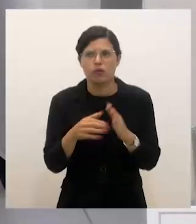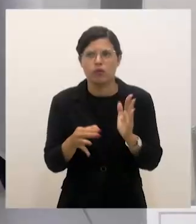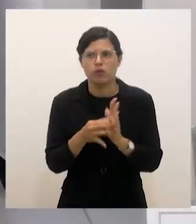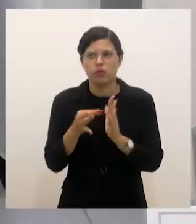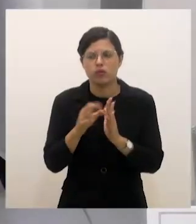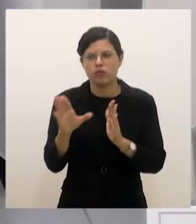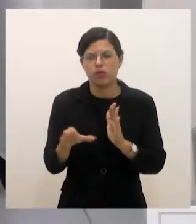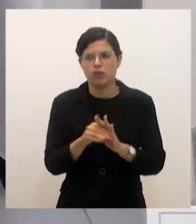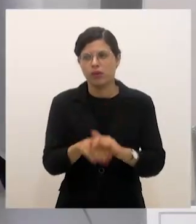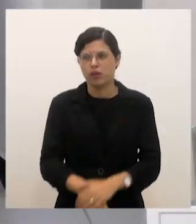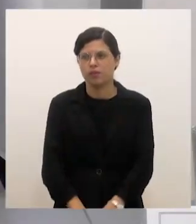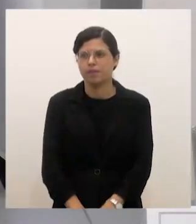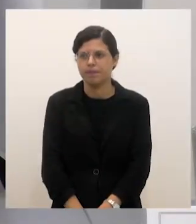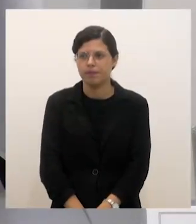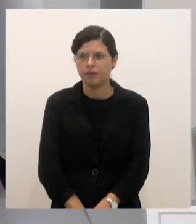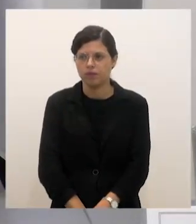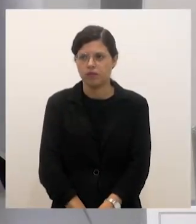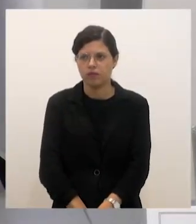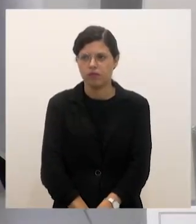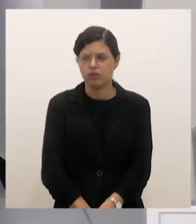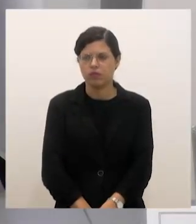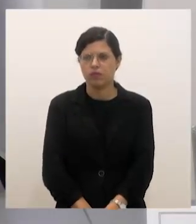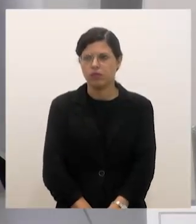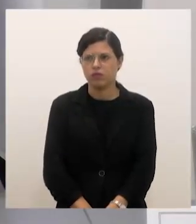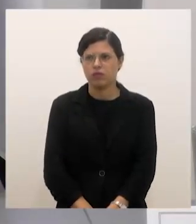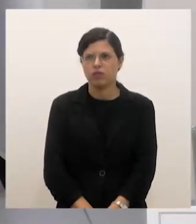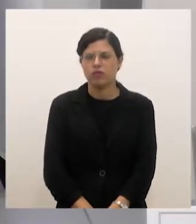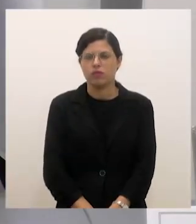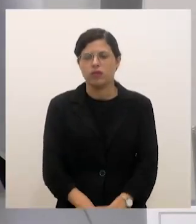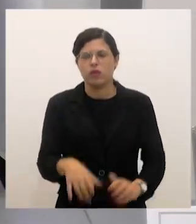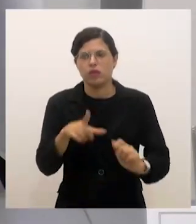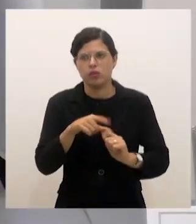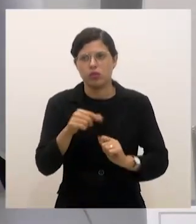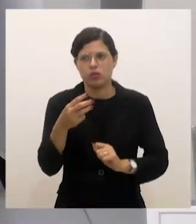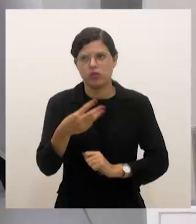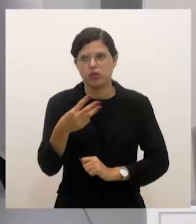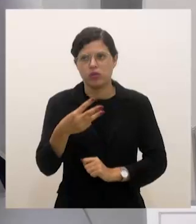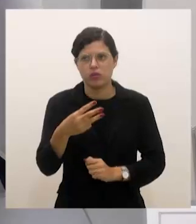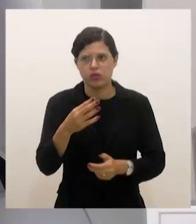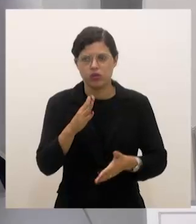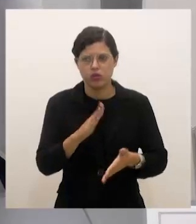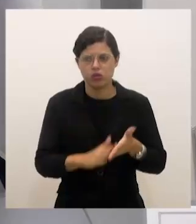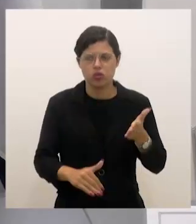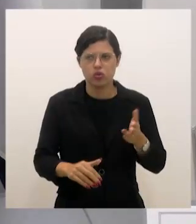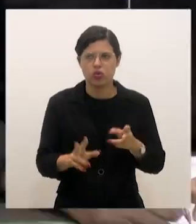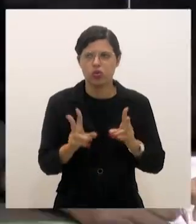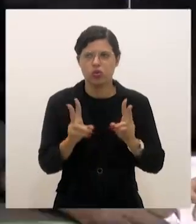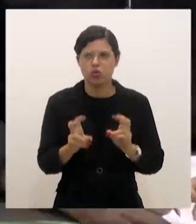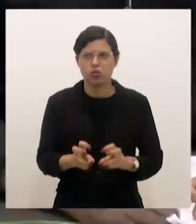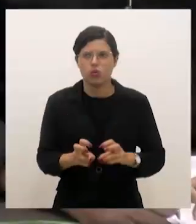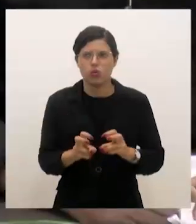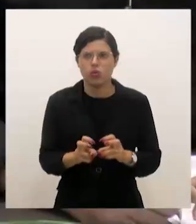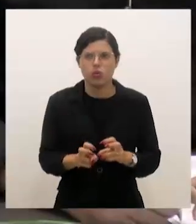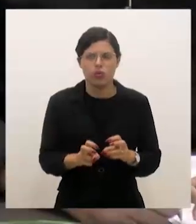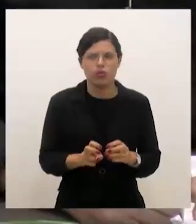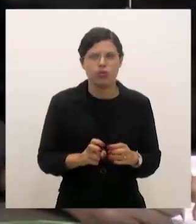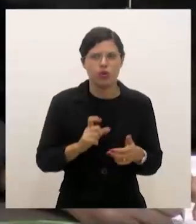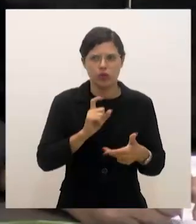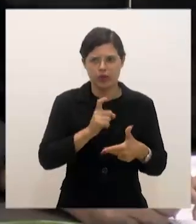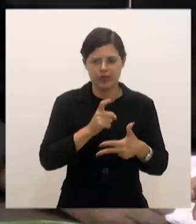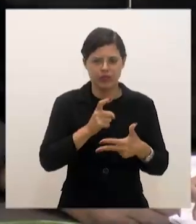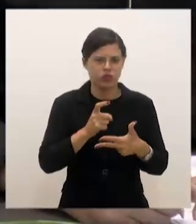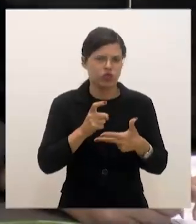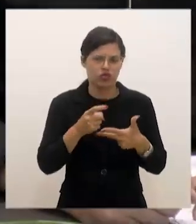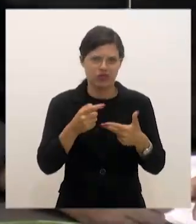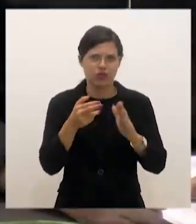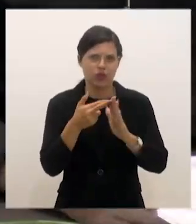constitucionalidade com emendas. Vossa Excelência, inclusive, suprimiu o artigo 3º, por causa que a gente tirou essa história de o Executivo deve regulamentar.